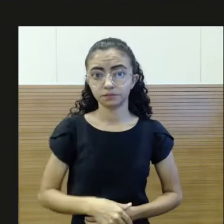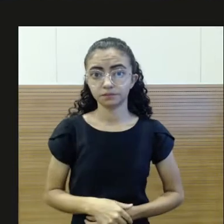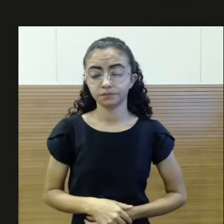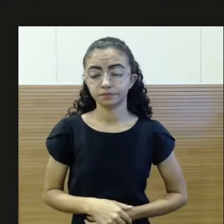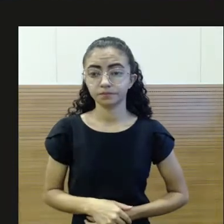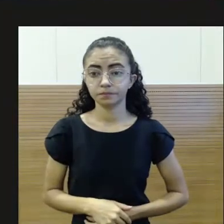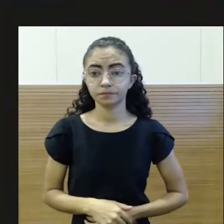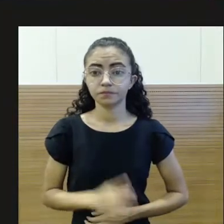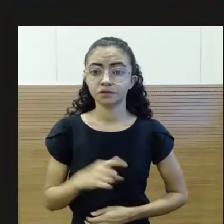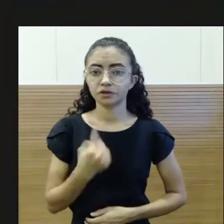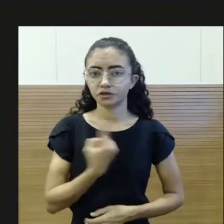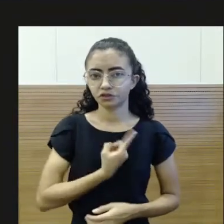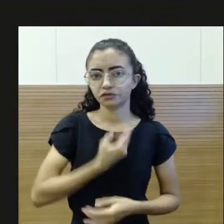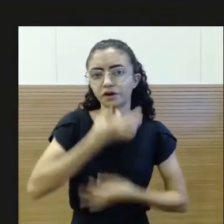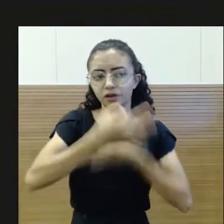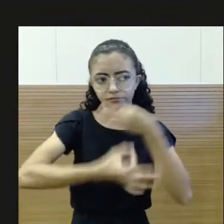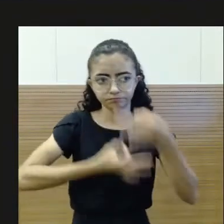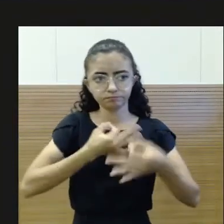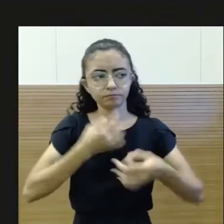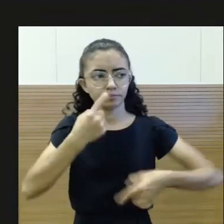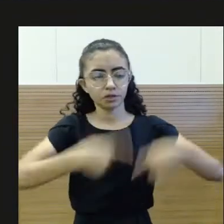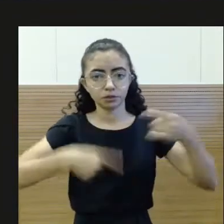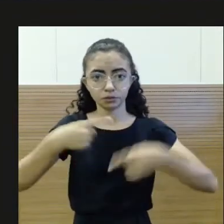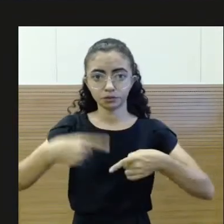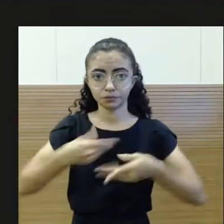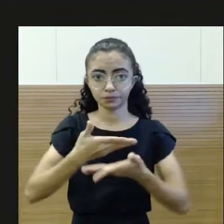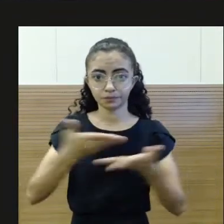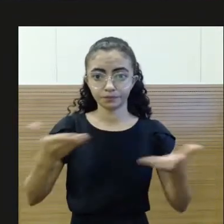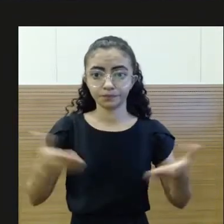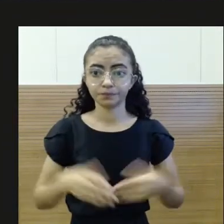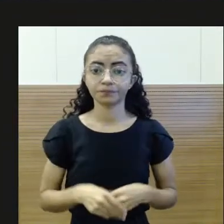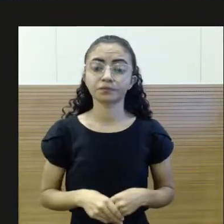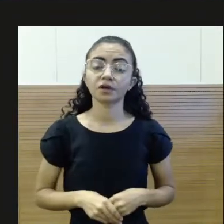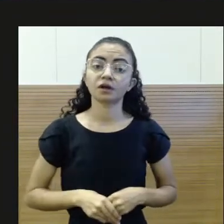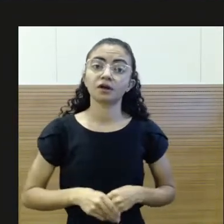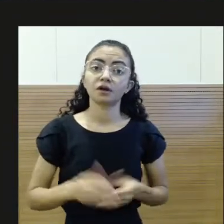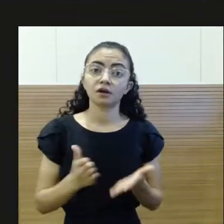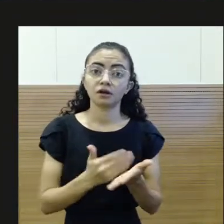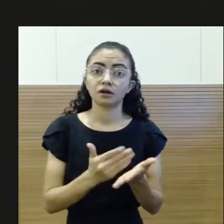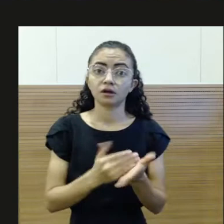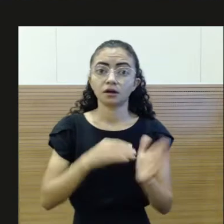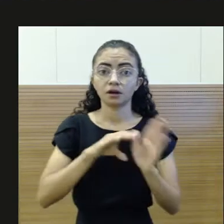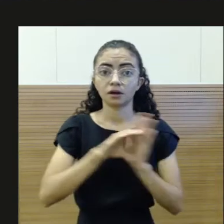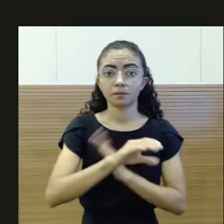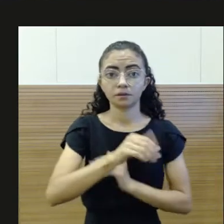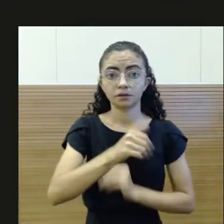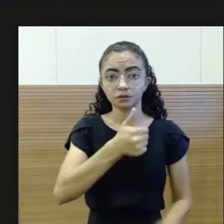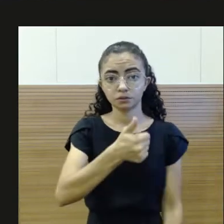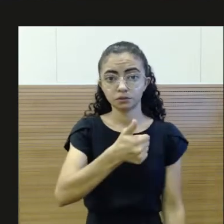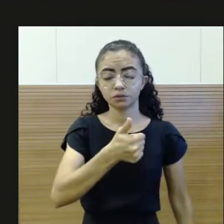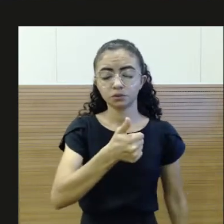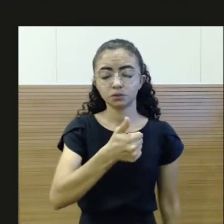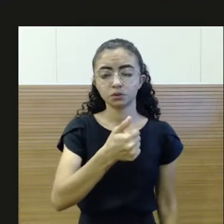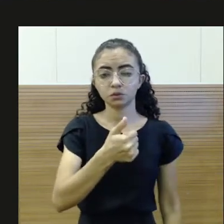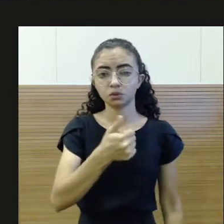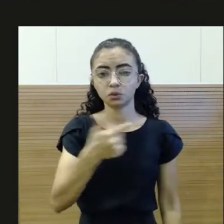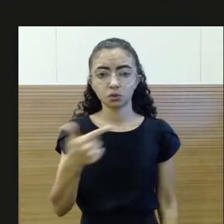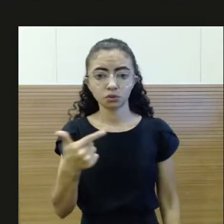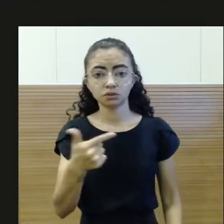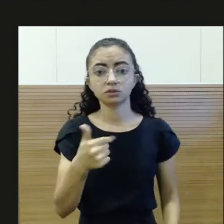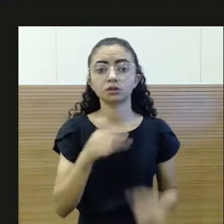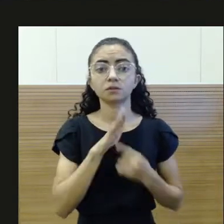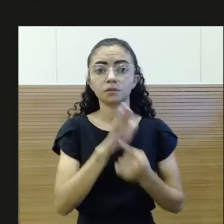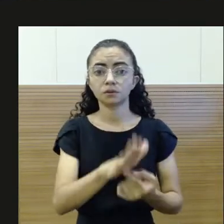seguir, vai comentar com vocês. Bom, basicamente, no capítulo 2, são 4 recomendações. A primeira é que a